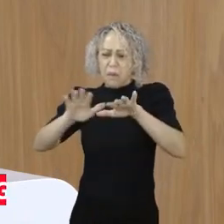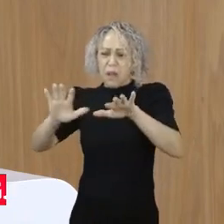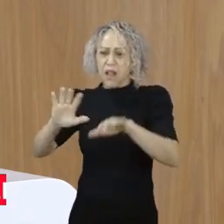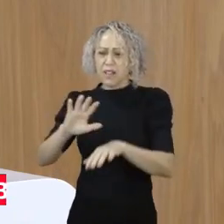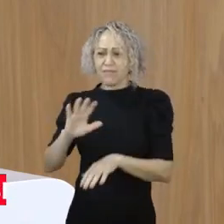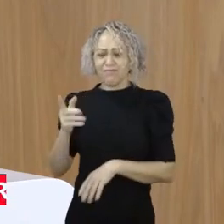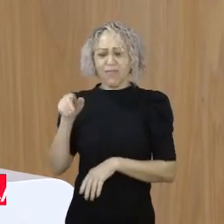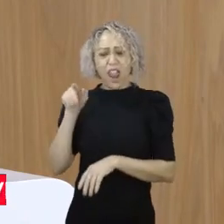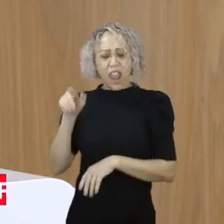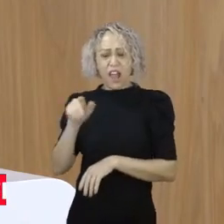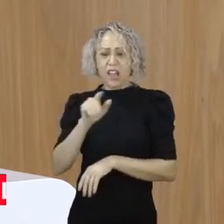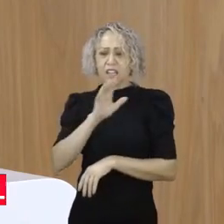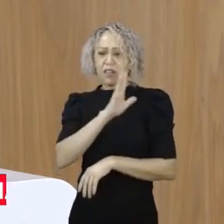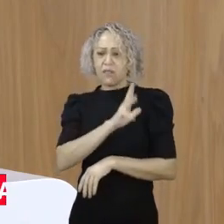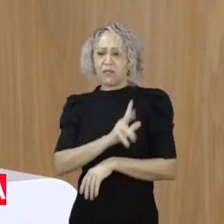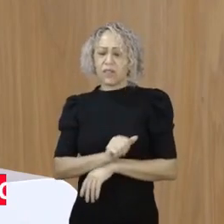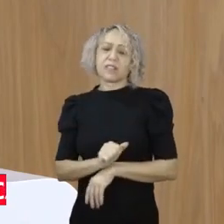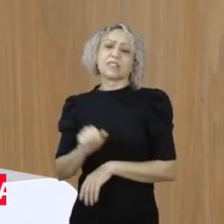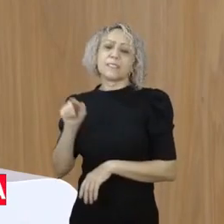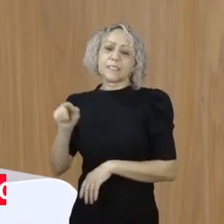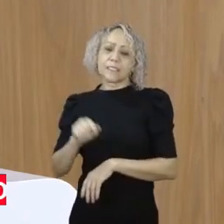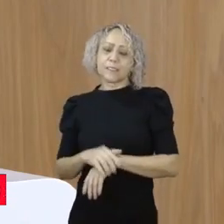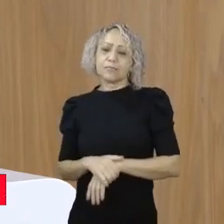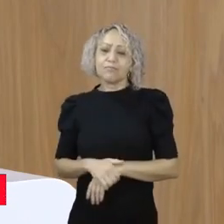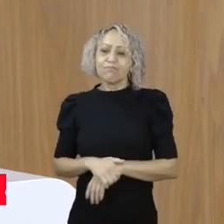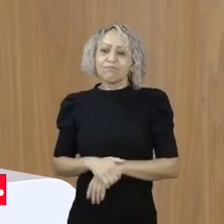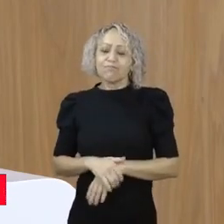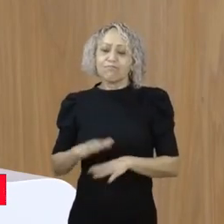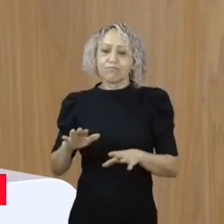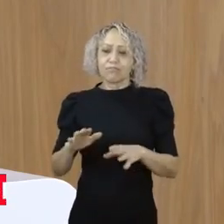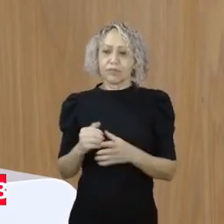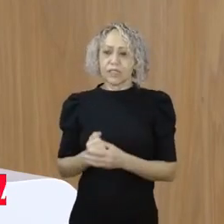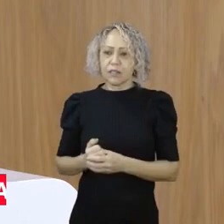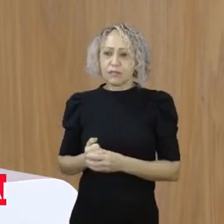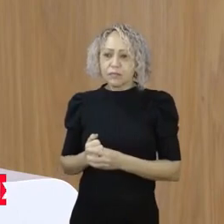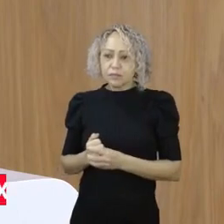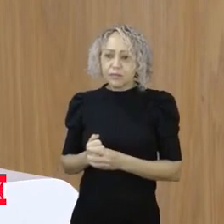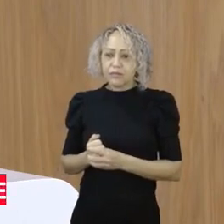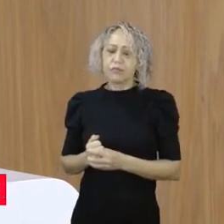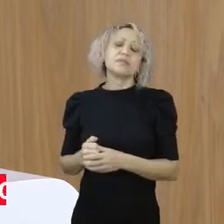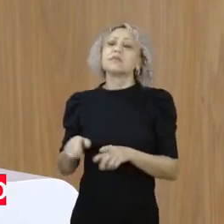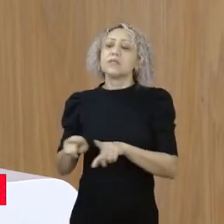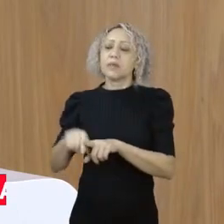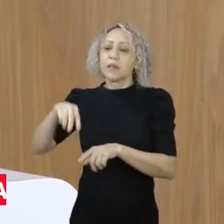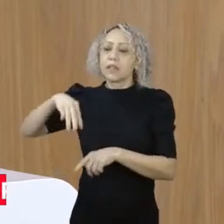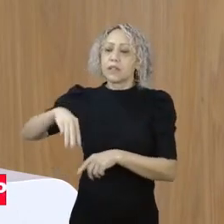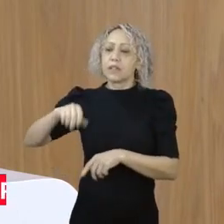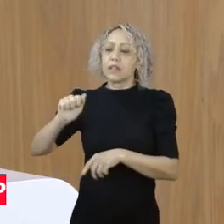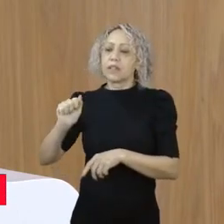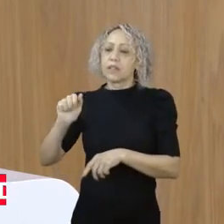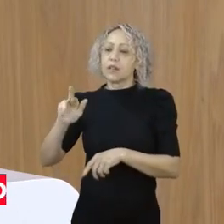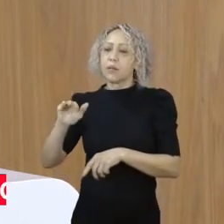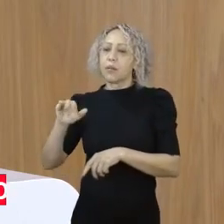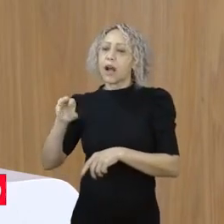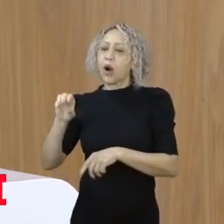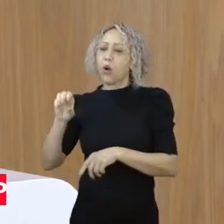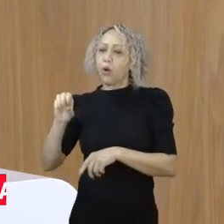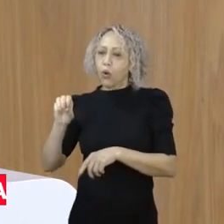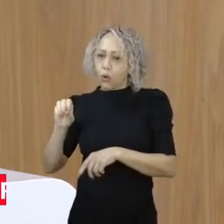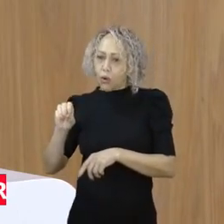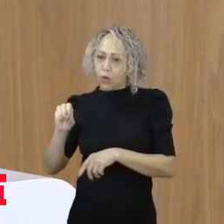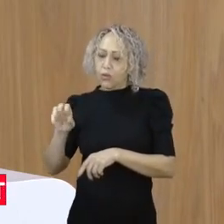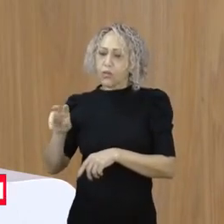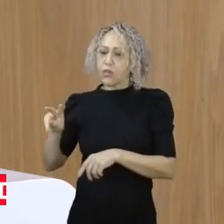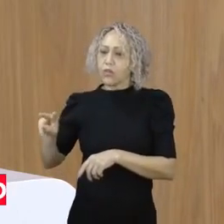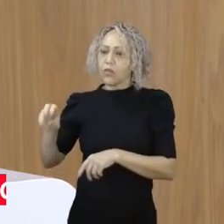Quironi. Mauro Vieira, como ministro das Relações Exteriores, é um expertise na área, um gentleman e sabe agir como um verdadeiro representante do povo